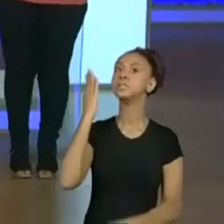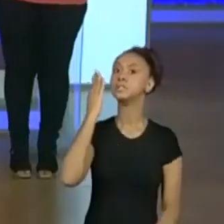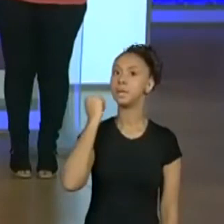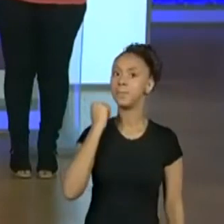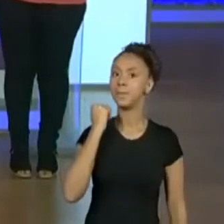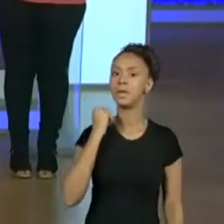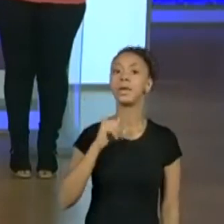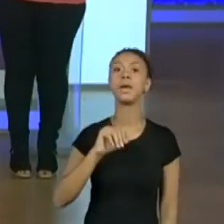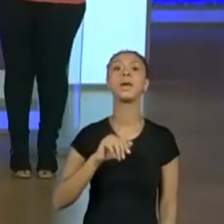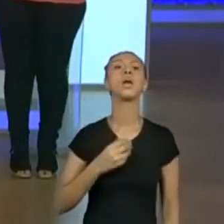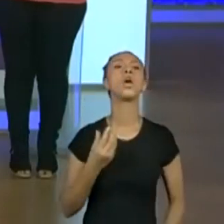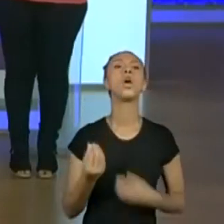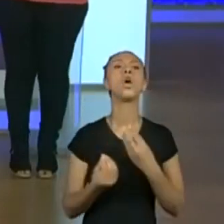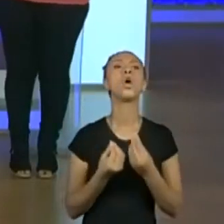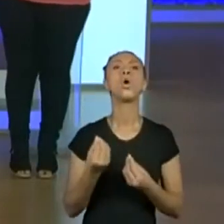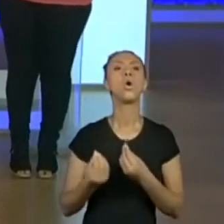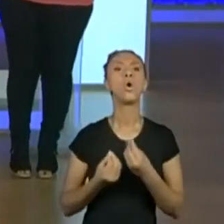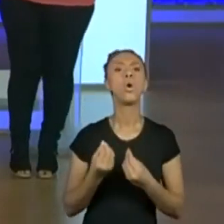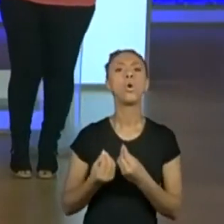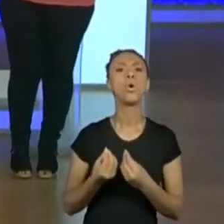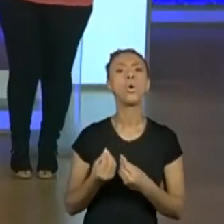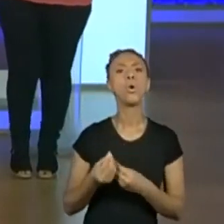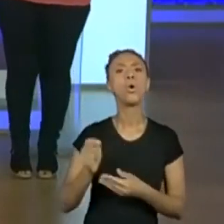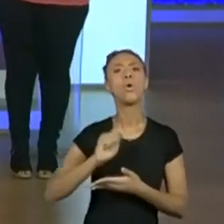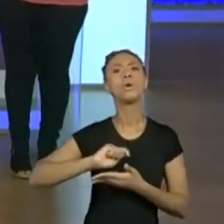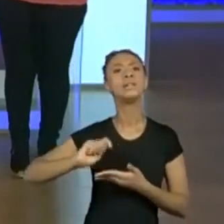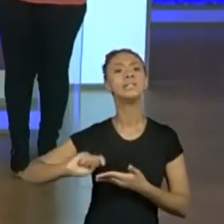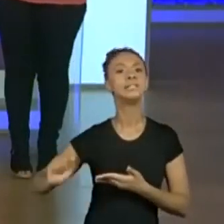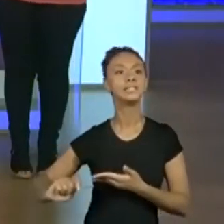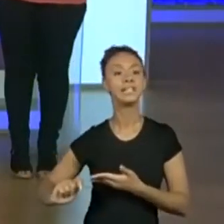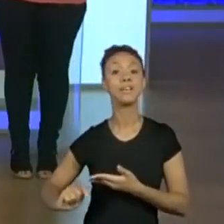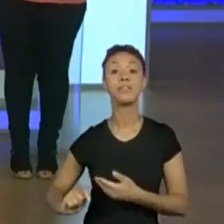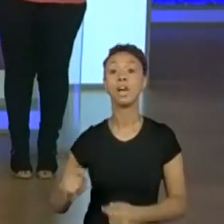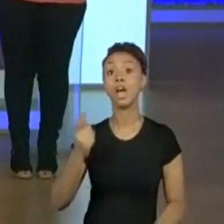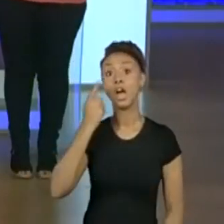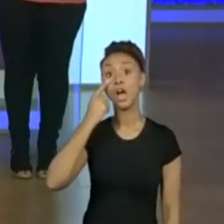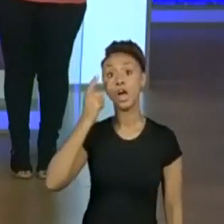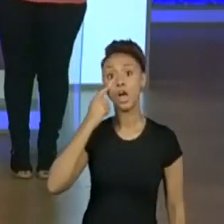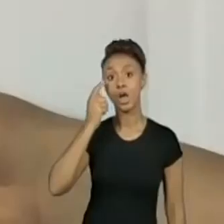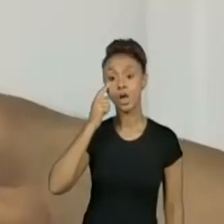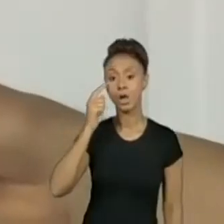Escrever aula. Olha lá, ó, o nome da professora Ana